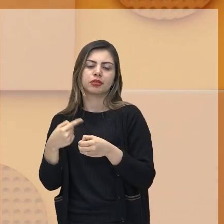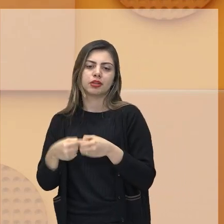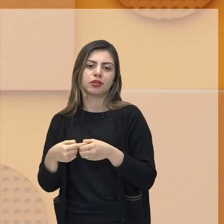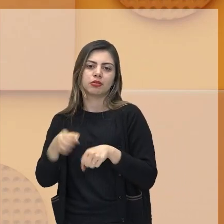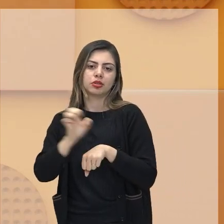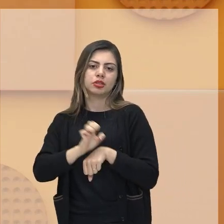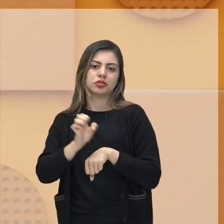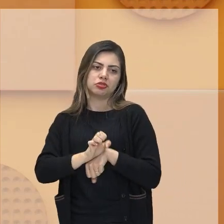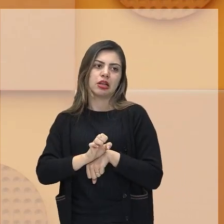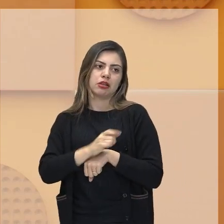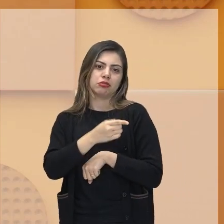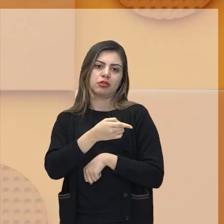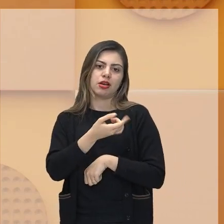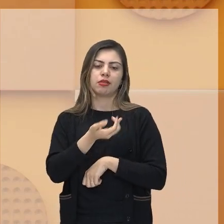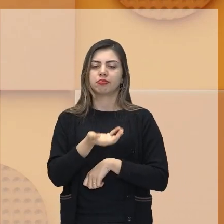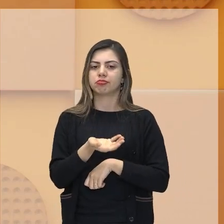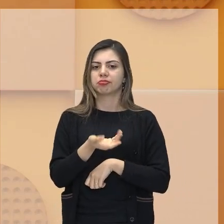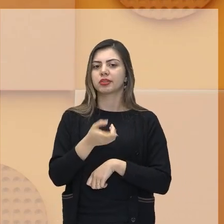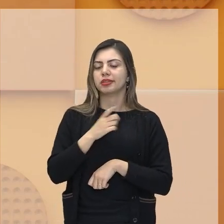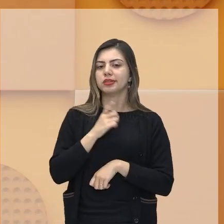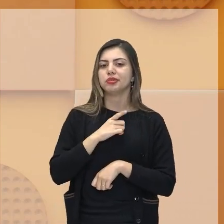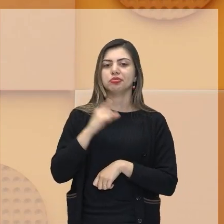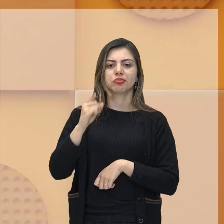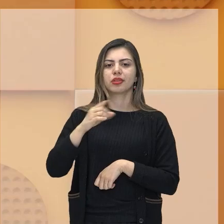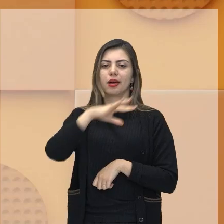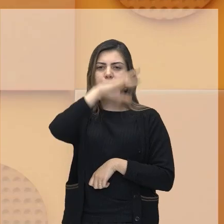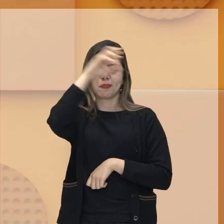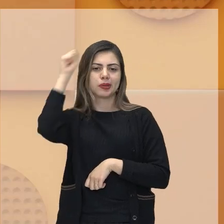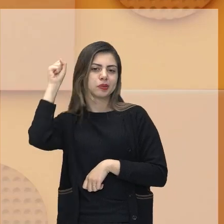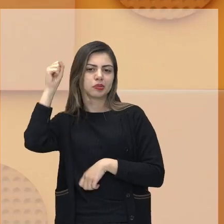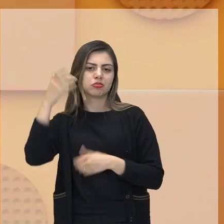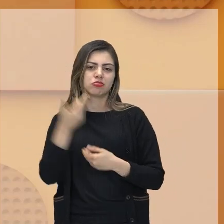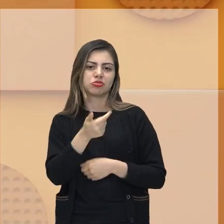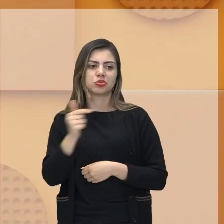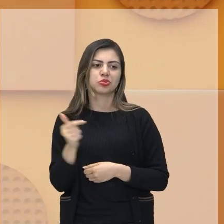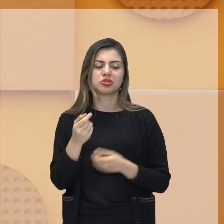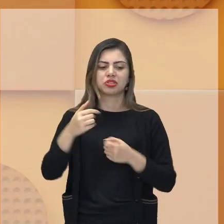do do Mato Grosso, entre outros estados, como